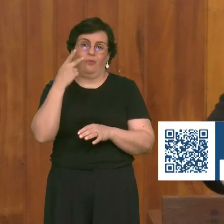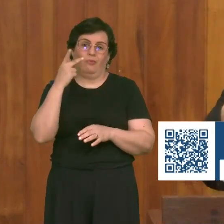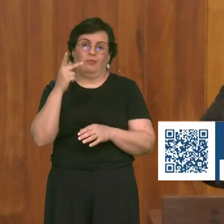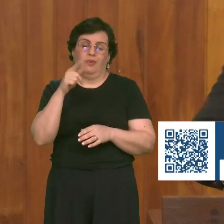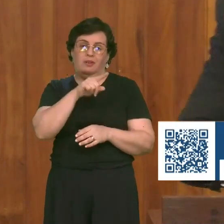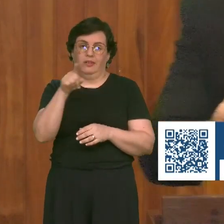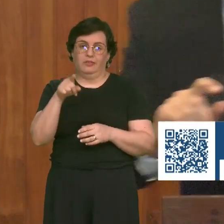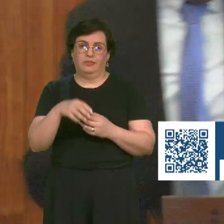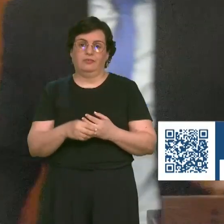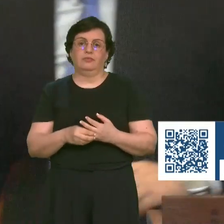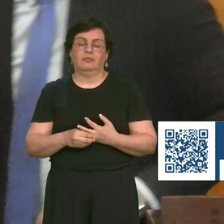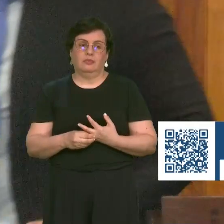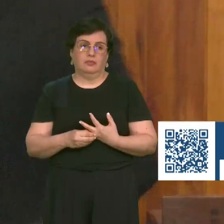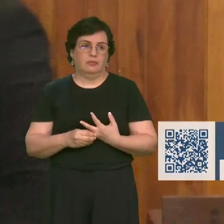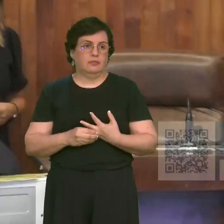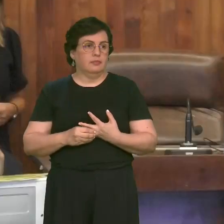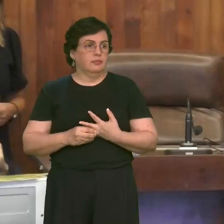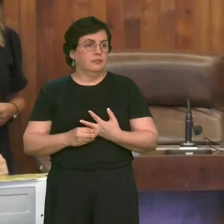prática